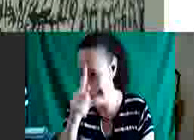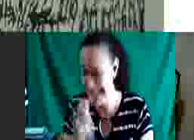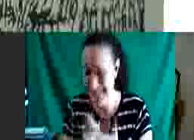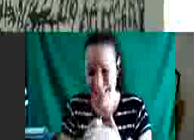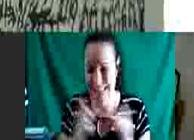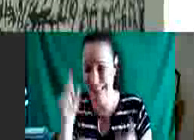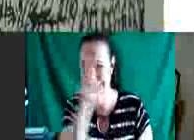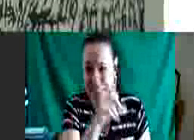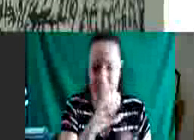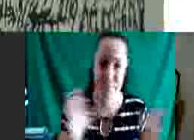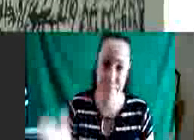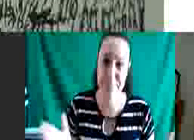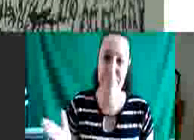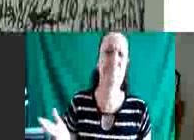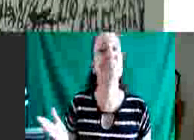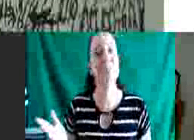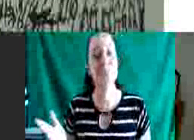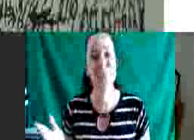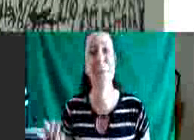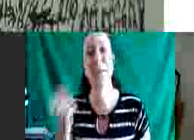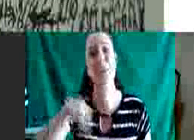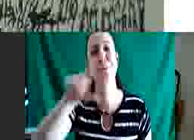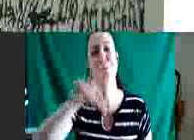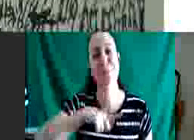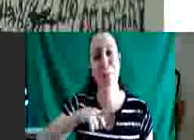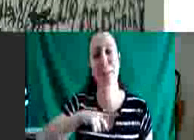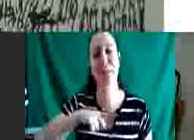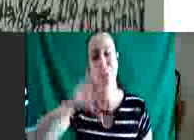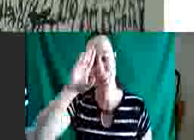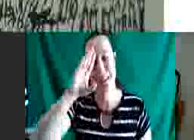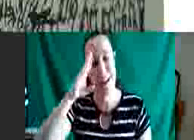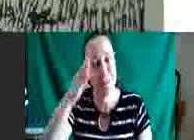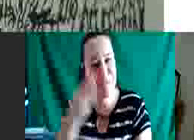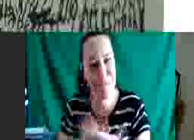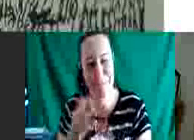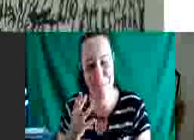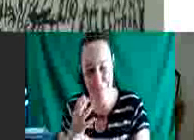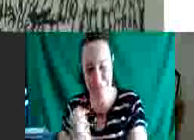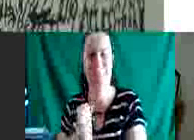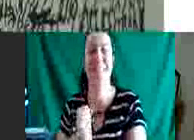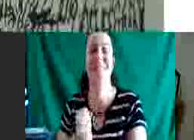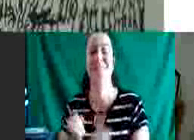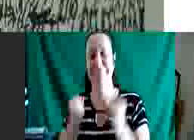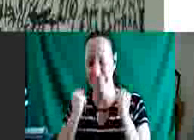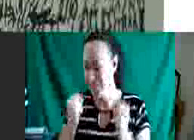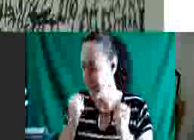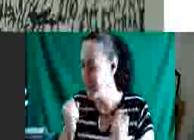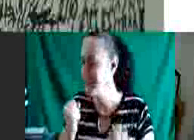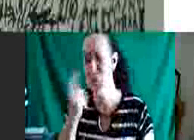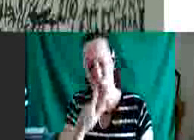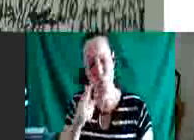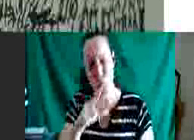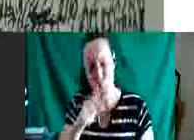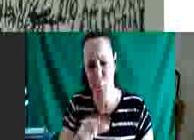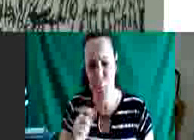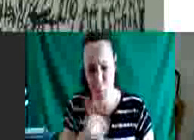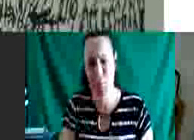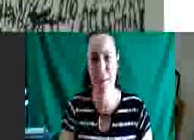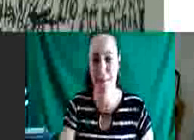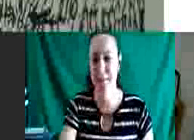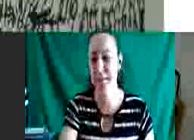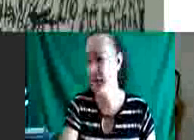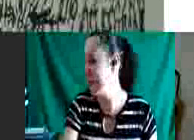para alimentar a nossa força, a nossa esperança que vai dar certo. Se não deu aquele dia, ainda vai dar certo, ou vai dar certo de uma